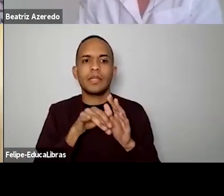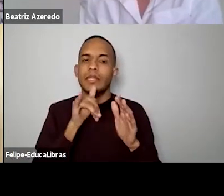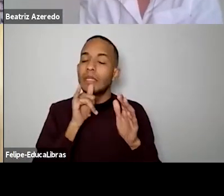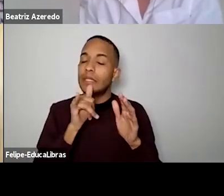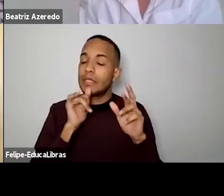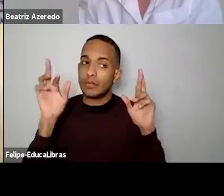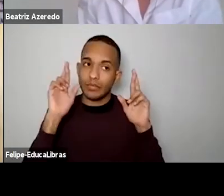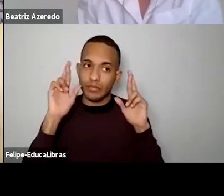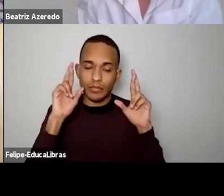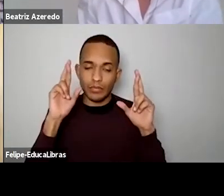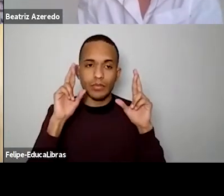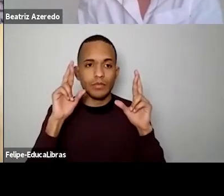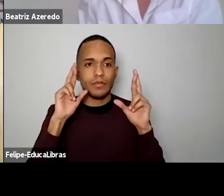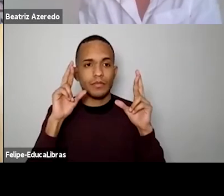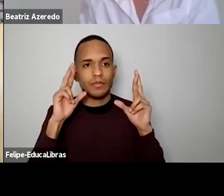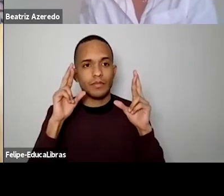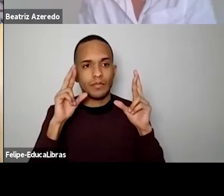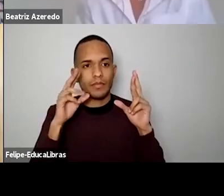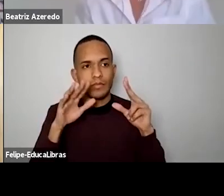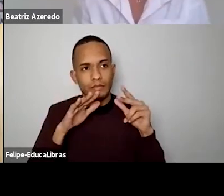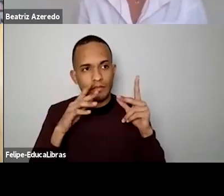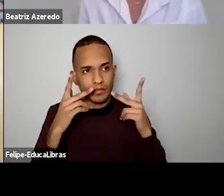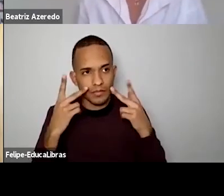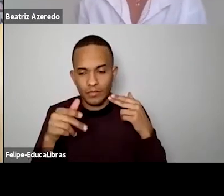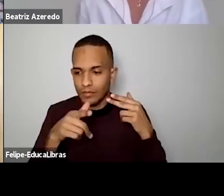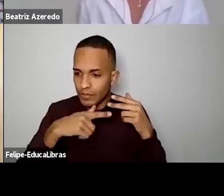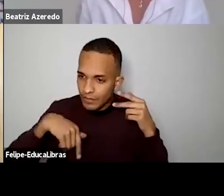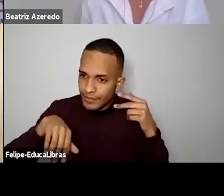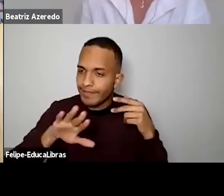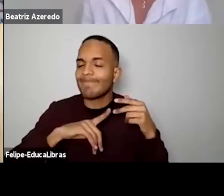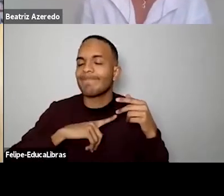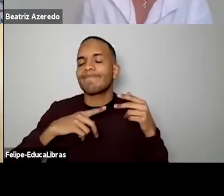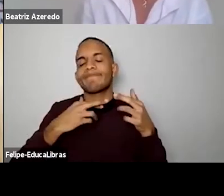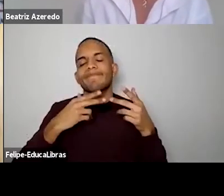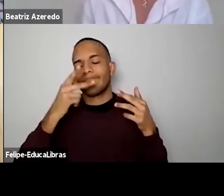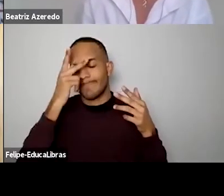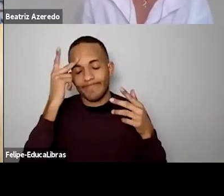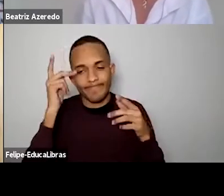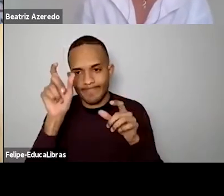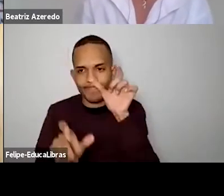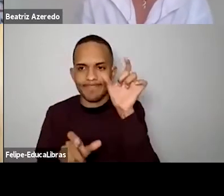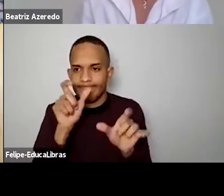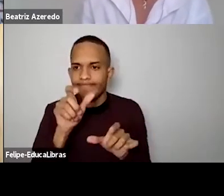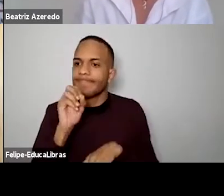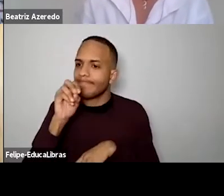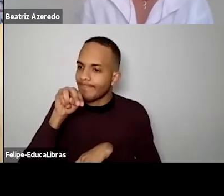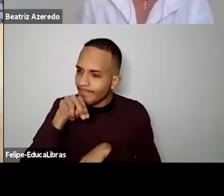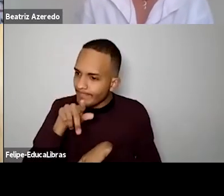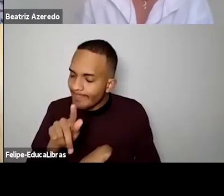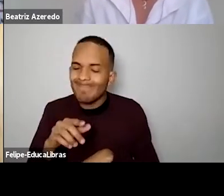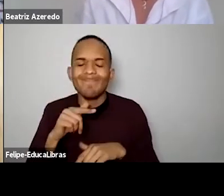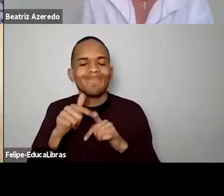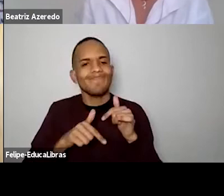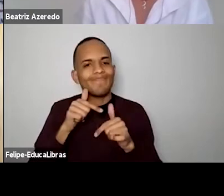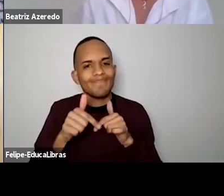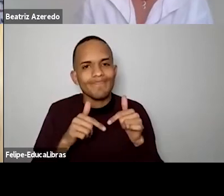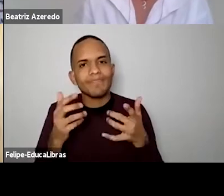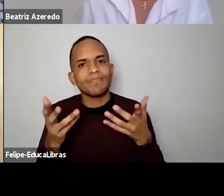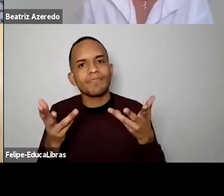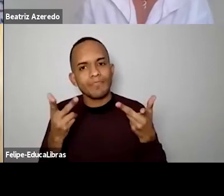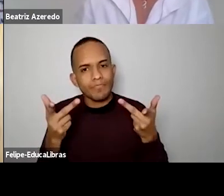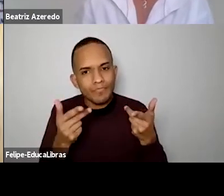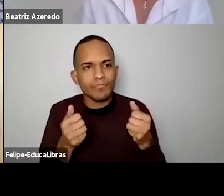assim como na doação, onde a gente tem excelentes candidatos, excelentes ONGs fazendo trabalhos incríveis, que a gente tenha também nas